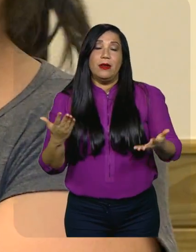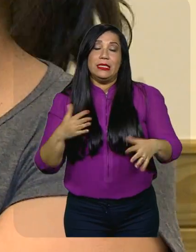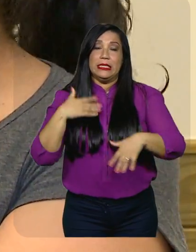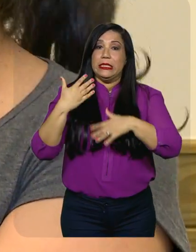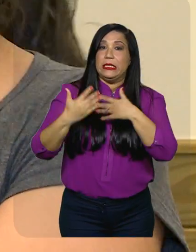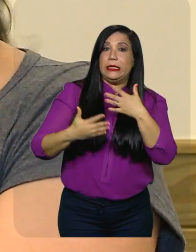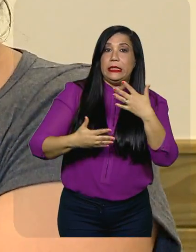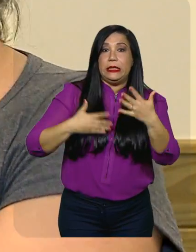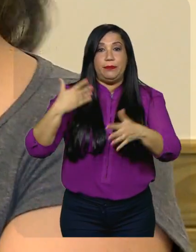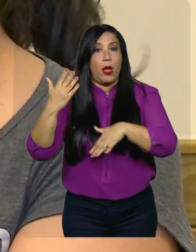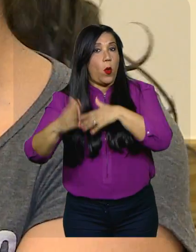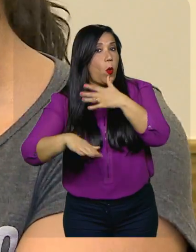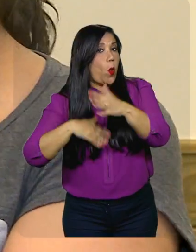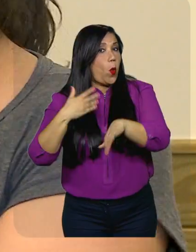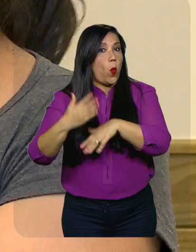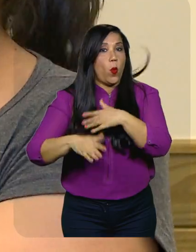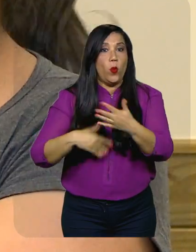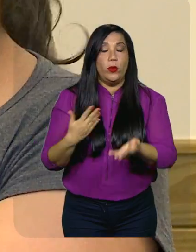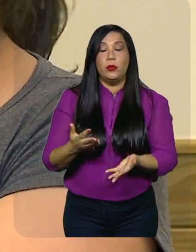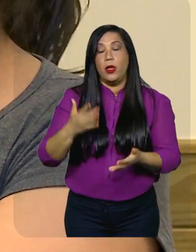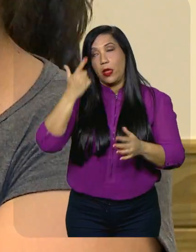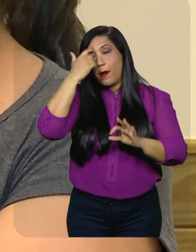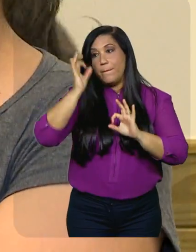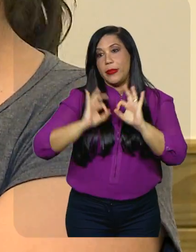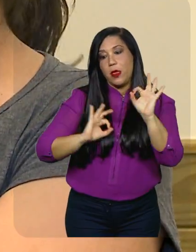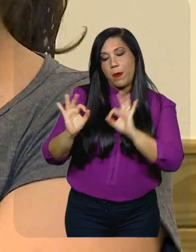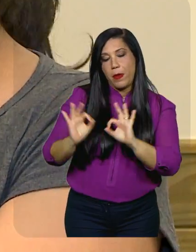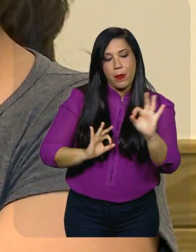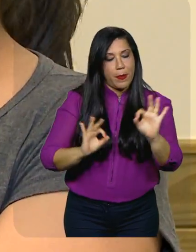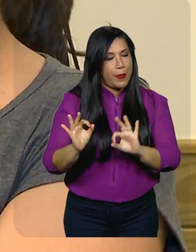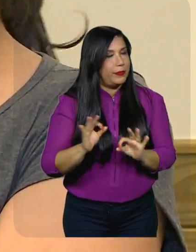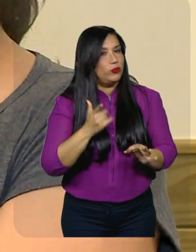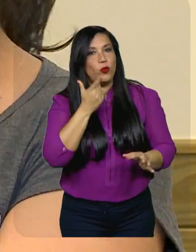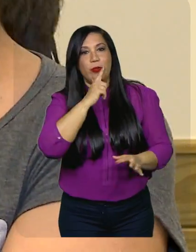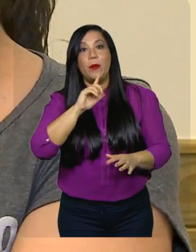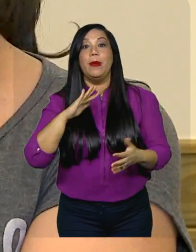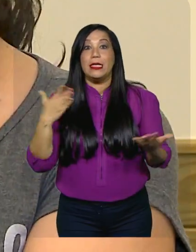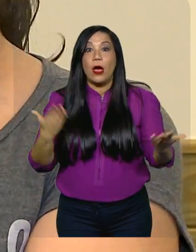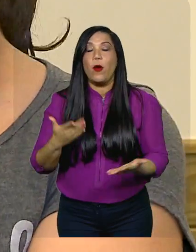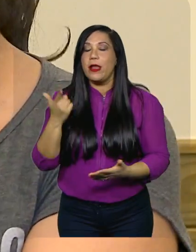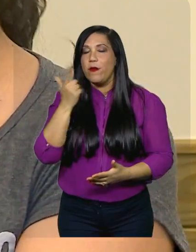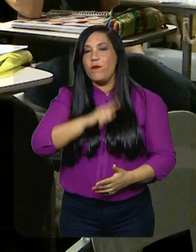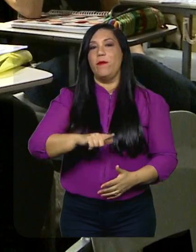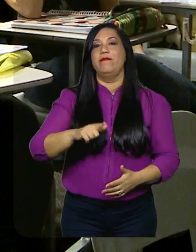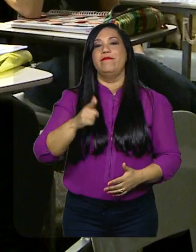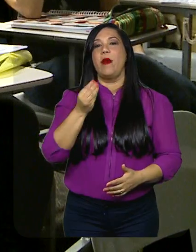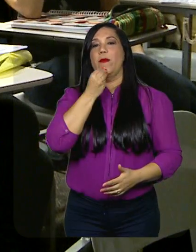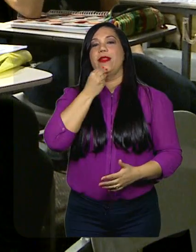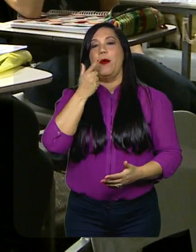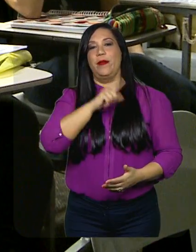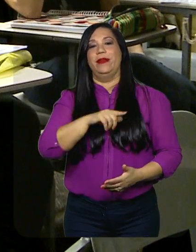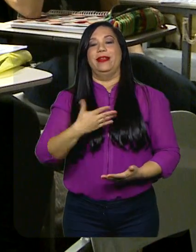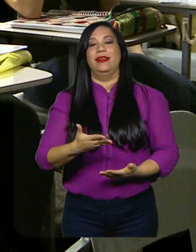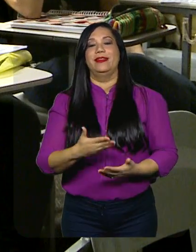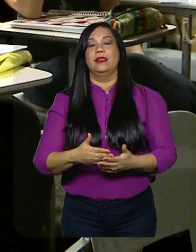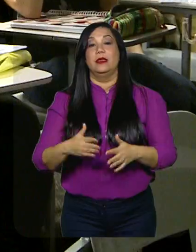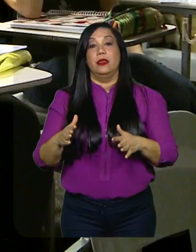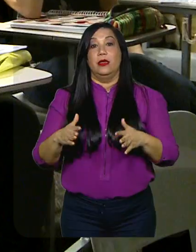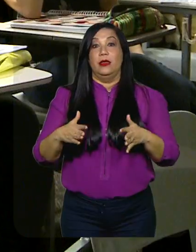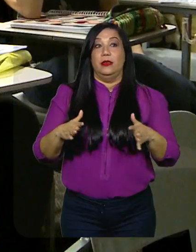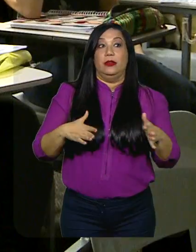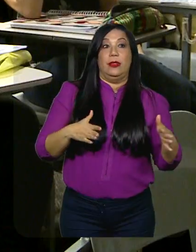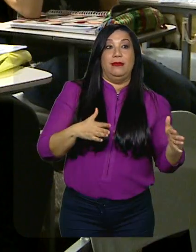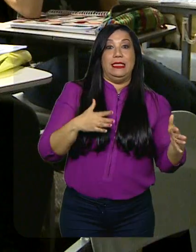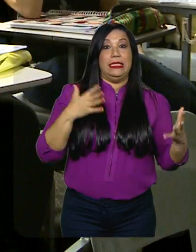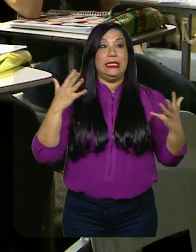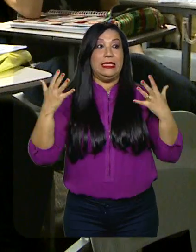tudo, muito bagunçado. Até eu me reorganizar, aí não deu. Eu falei, mas dessa vez eu não vou perder o prazo. No caminho, muitos ficam indecisos